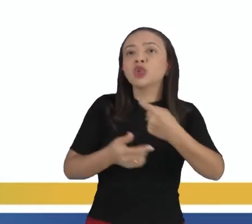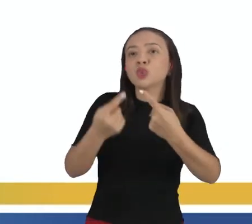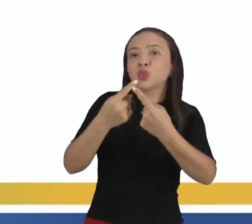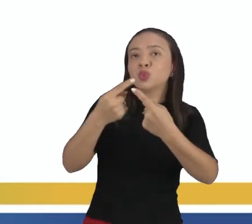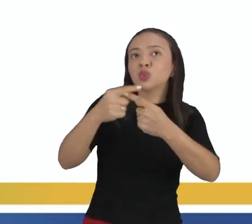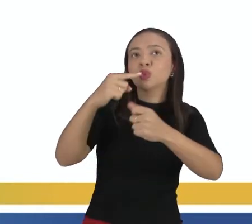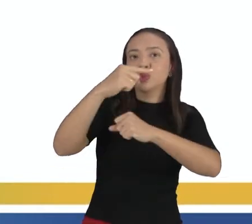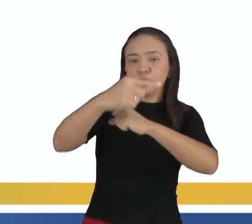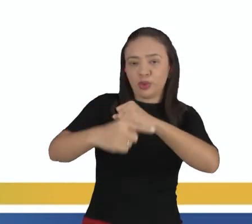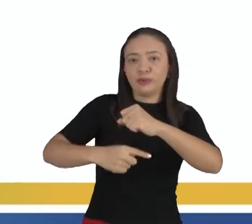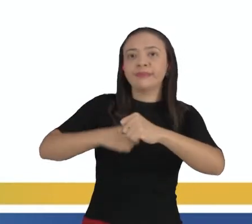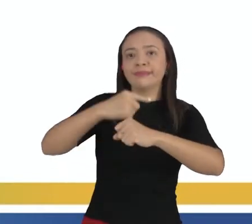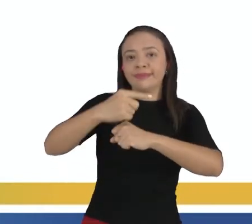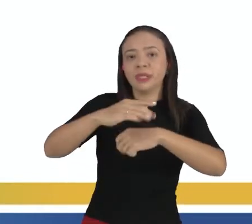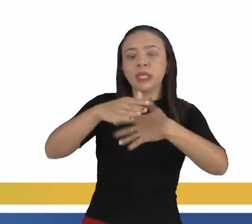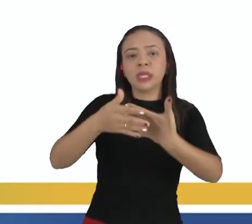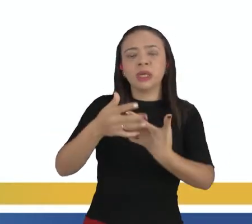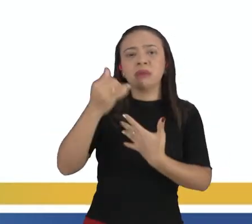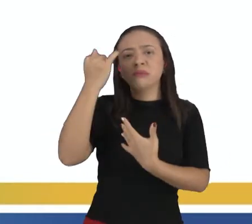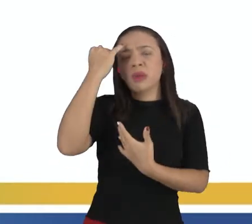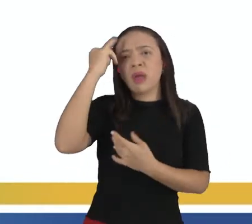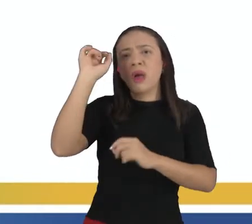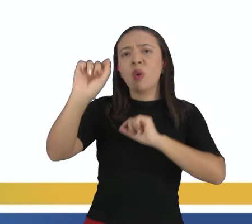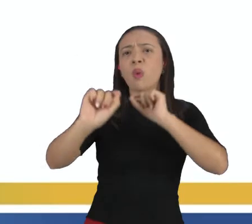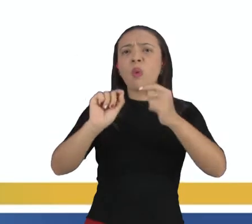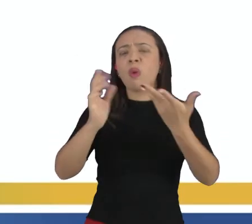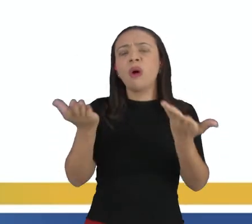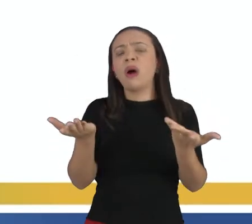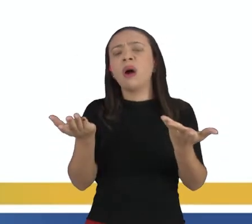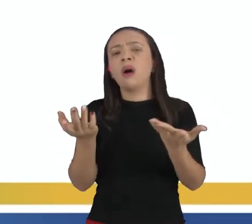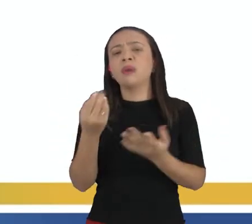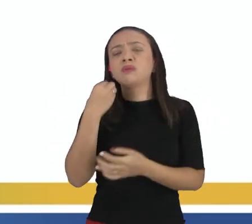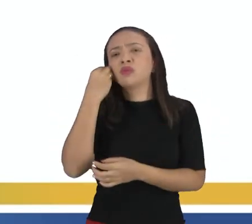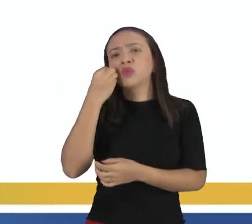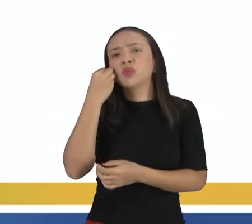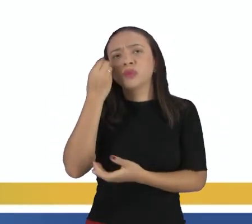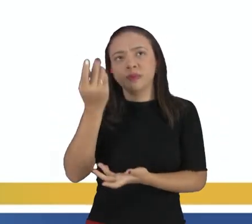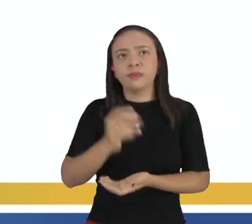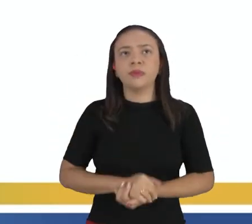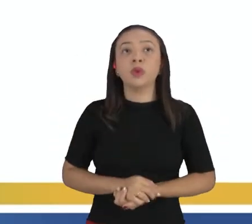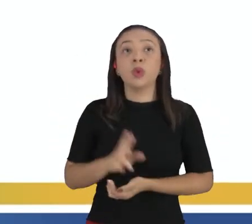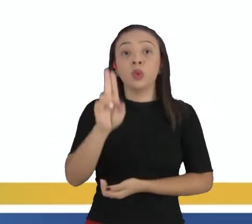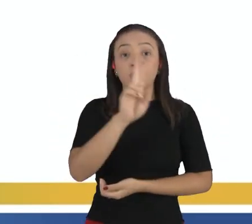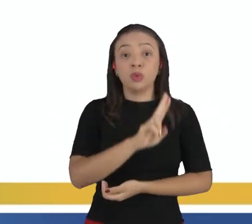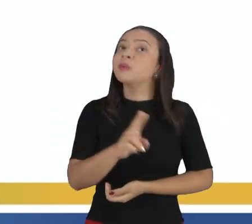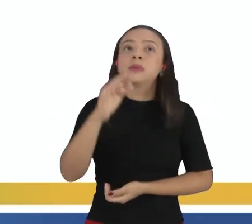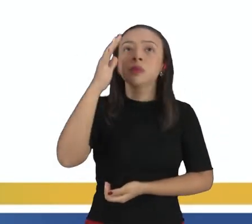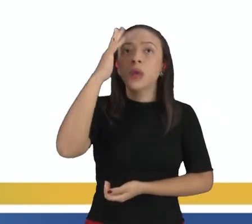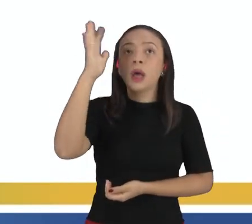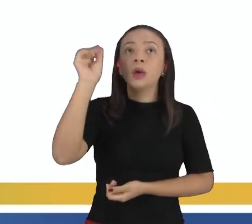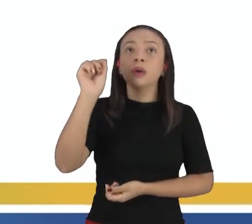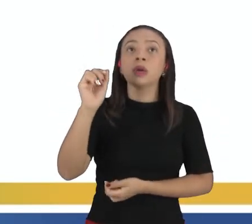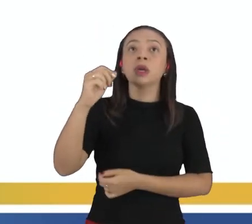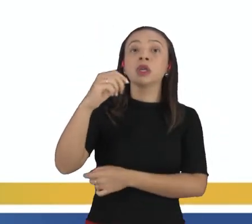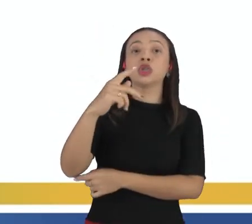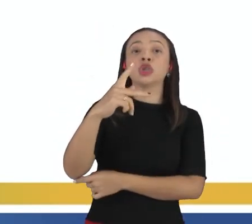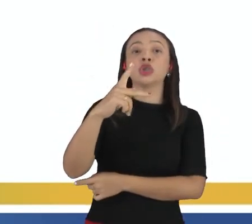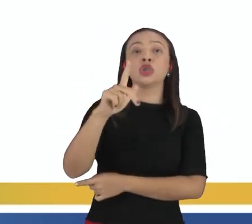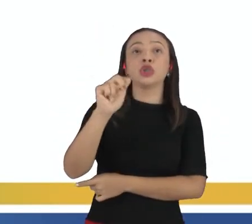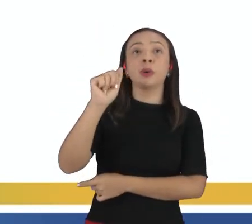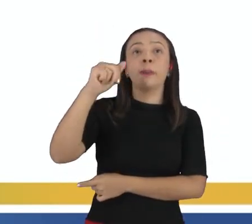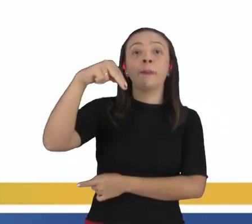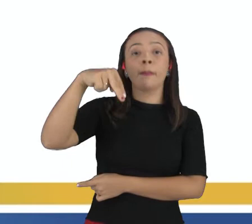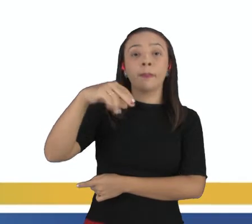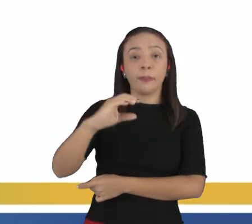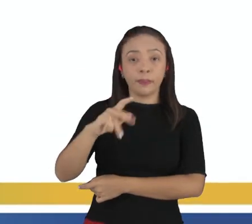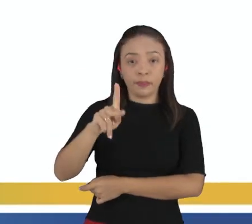as ideias que ele partiu, né, para os seus experimentos? Então, ele utilizou a ideia de Max Planck, e aí vem aqui falar sobre